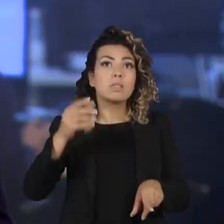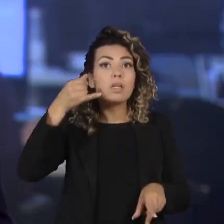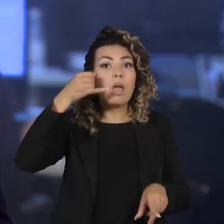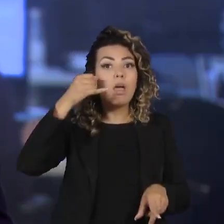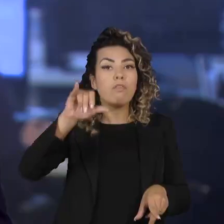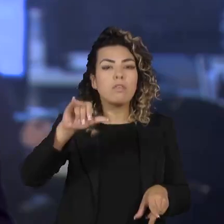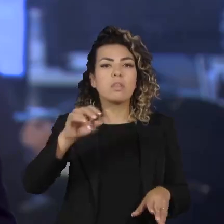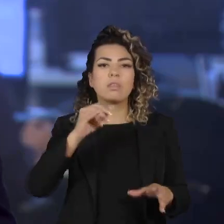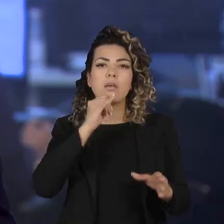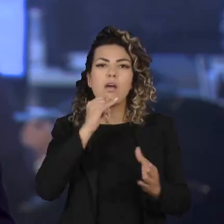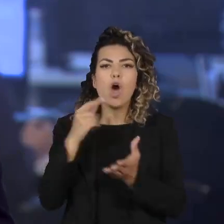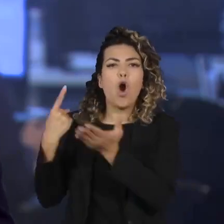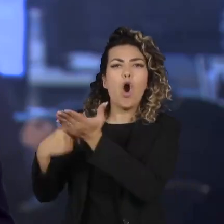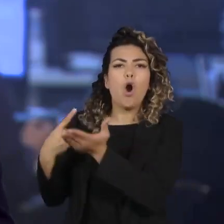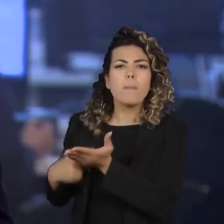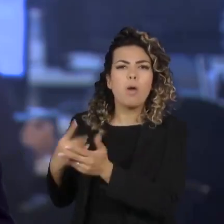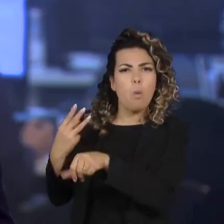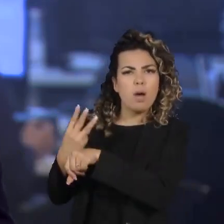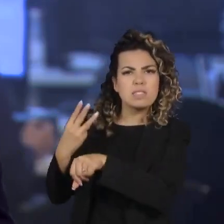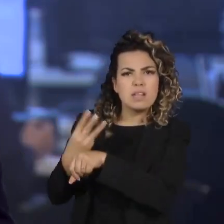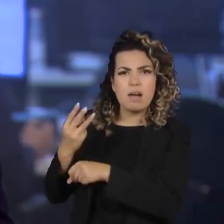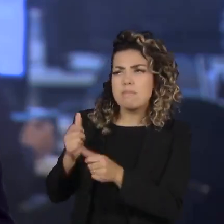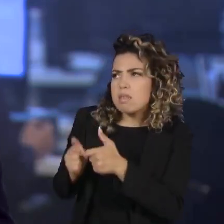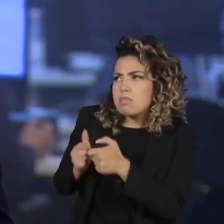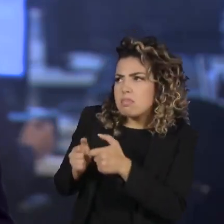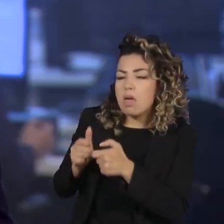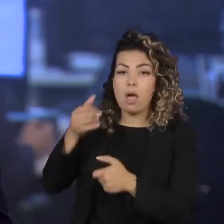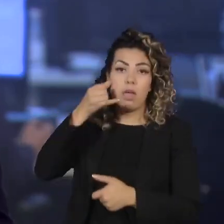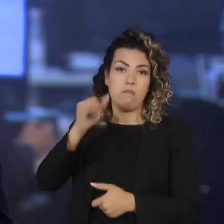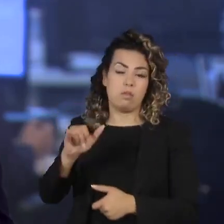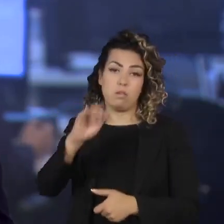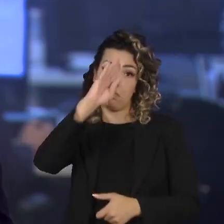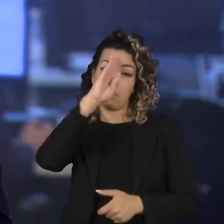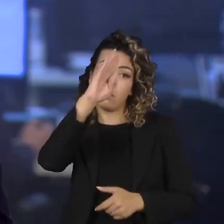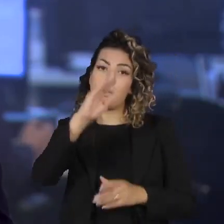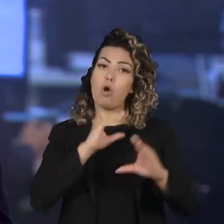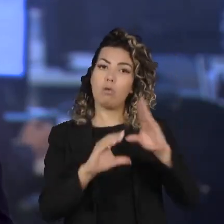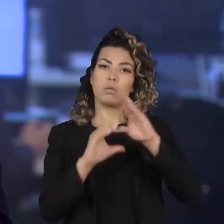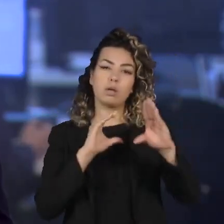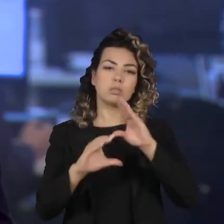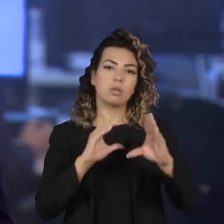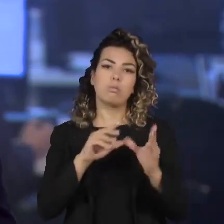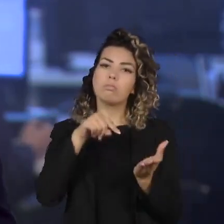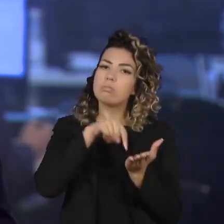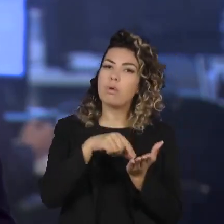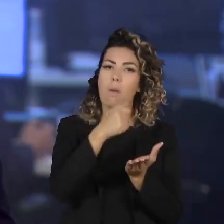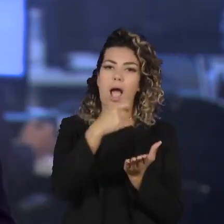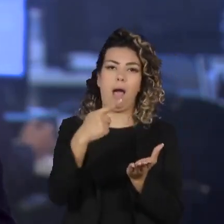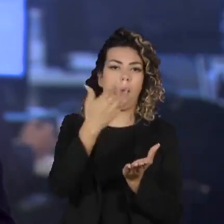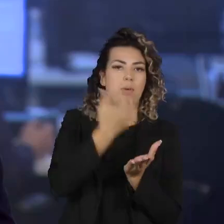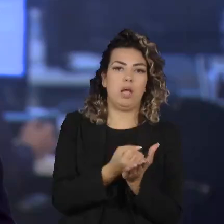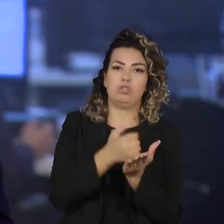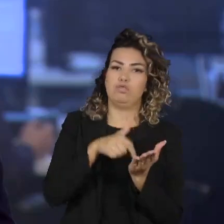fora do aplicativo para que assim eles possam contar com as mais de 50 ferramentas de segurança oferecidas,